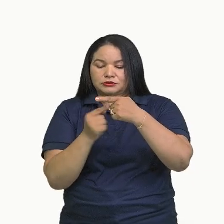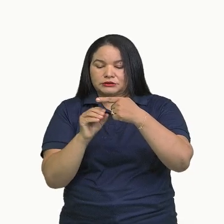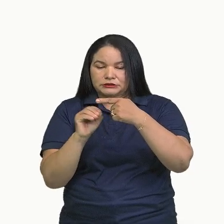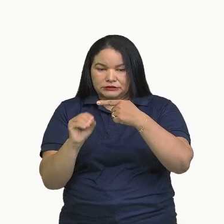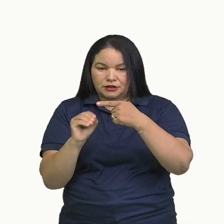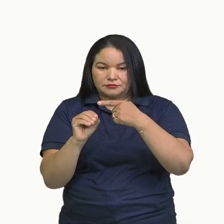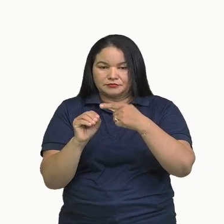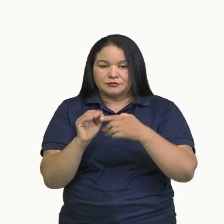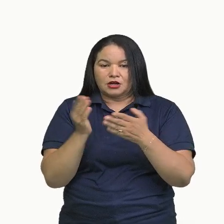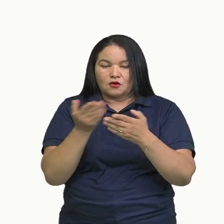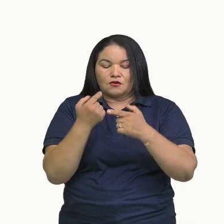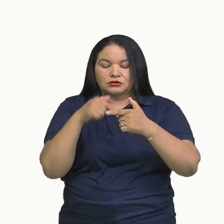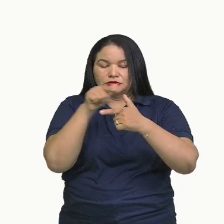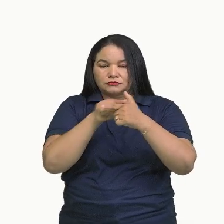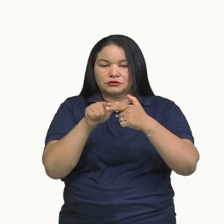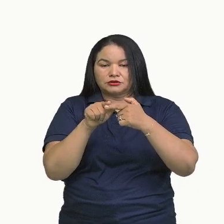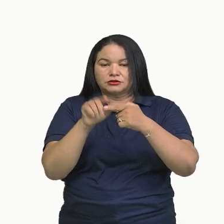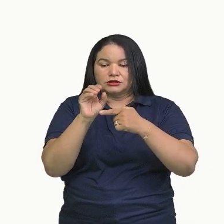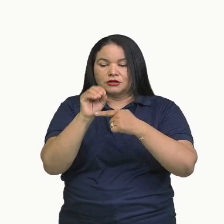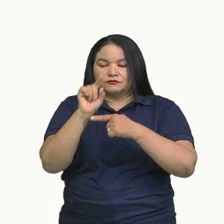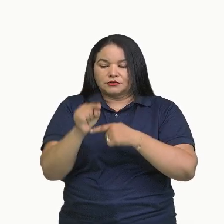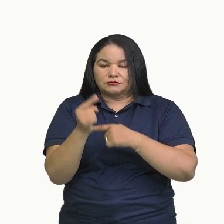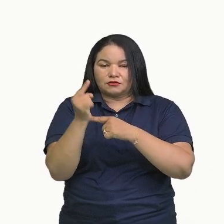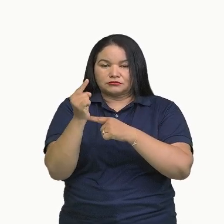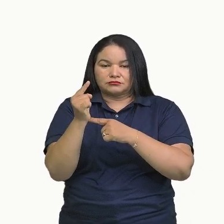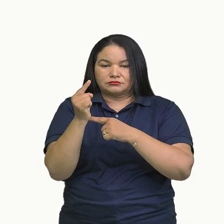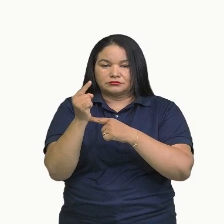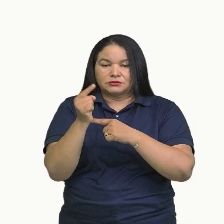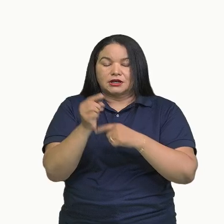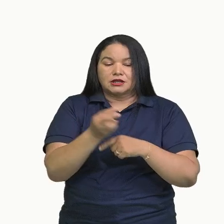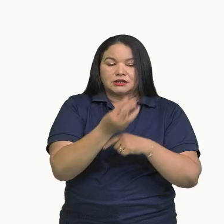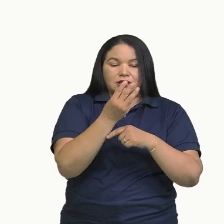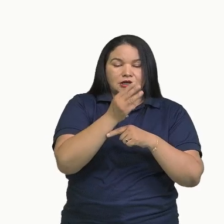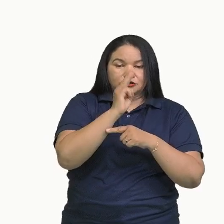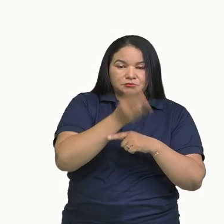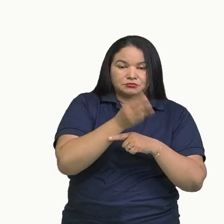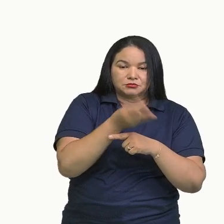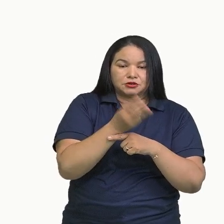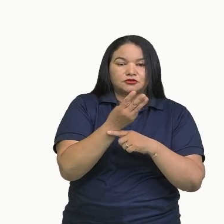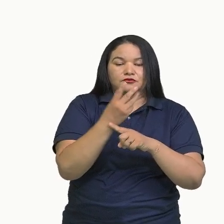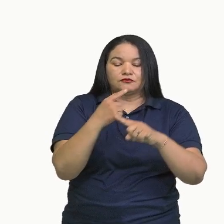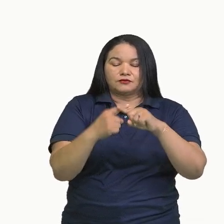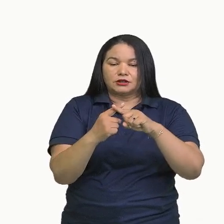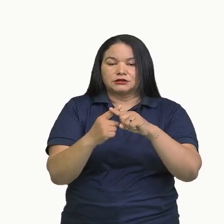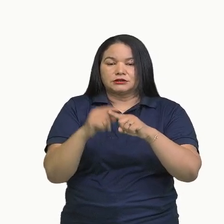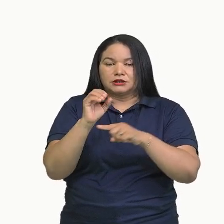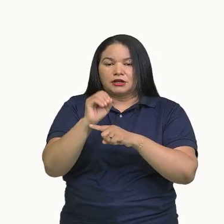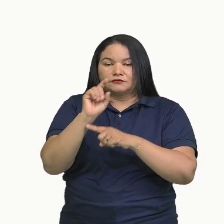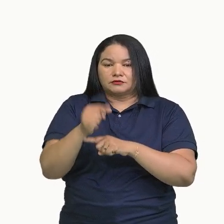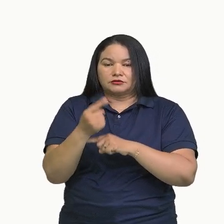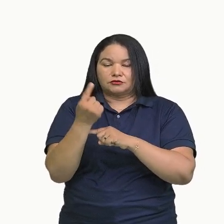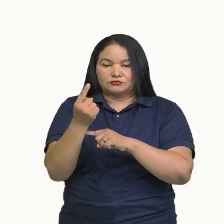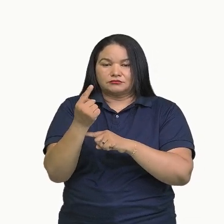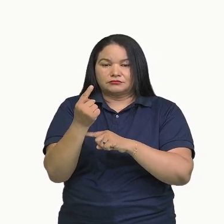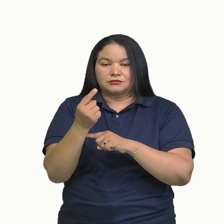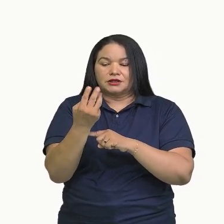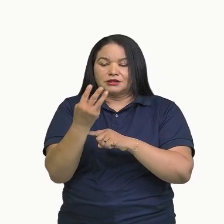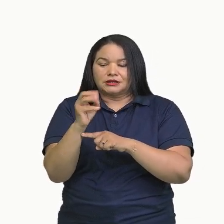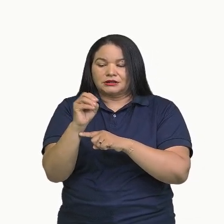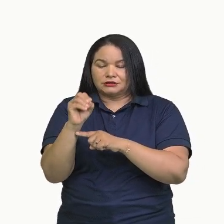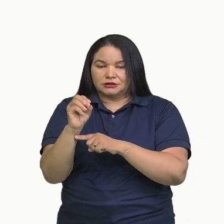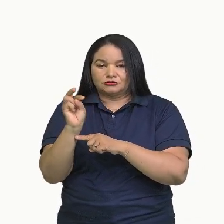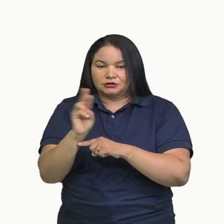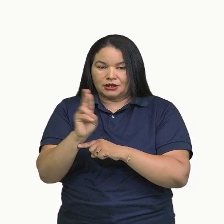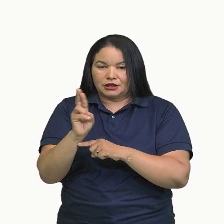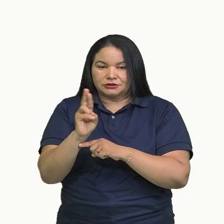divisão, você fica aí com 0,1. 3.000 multiplicado por 0,1, você fica com R$ 300.